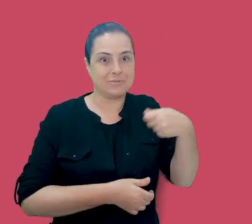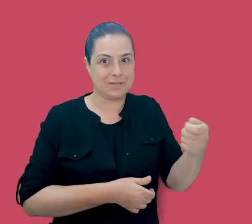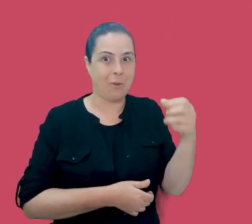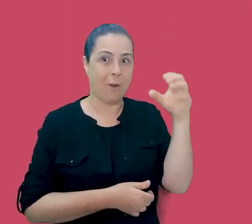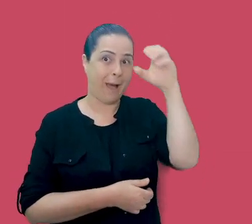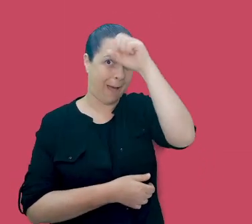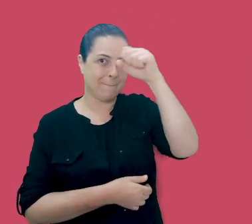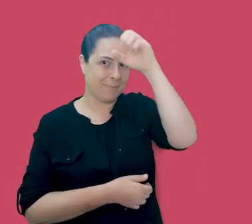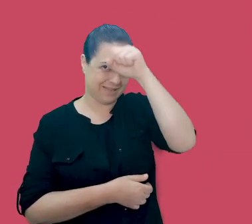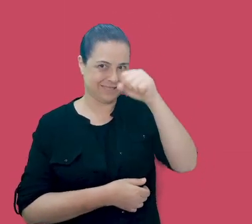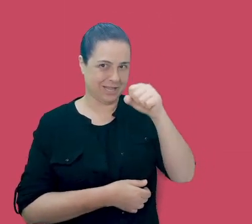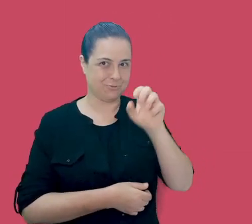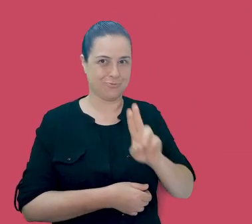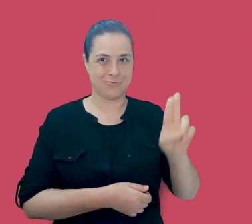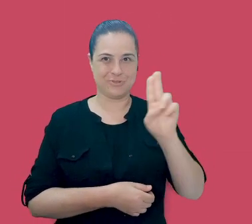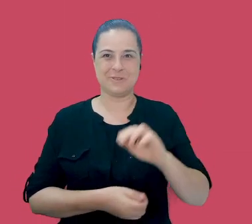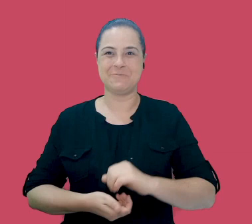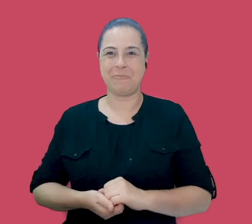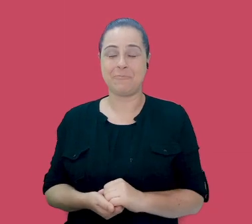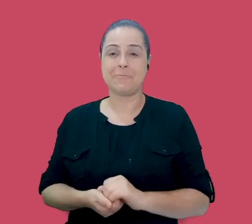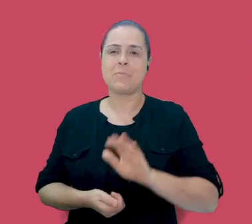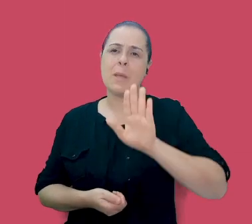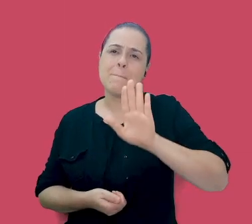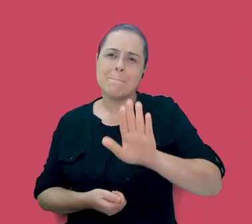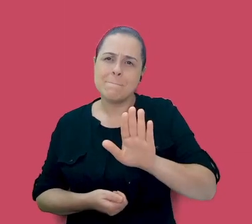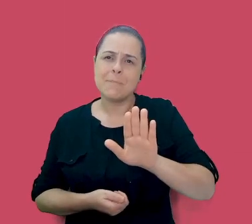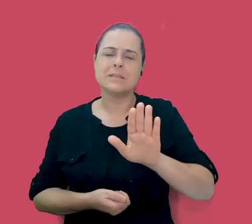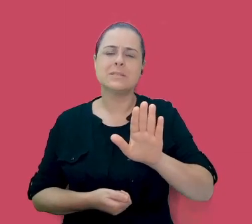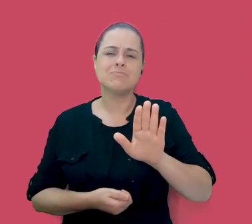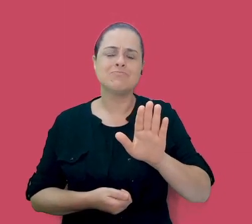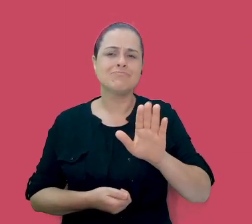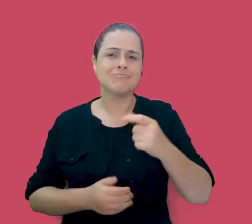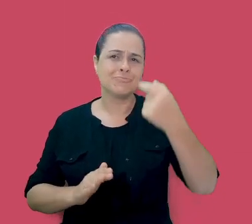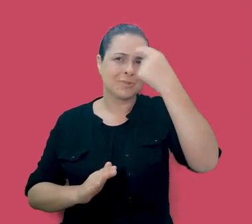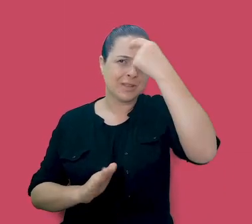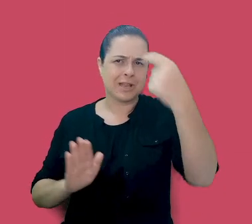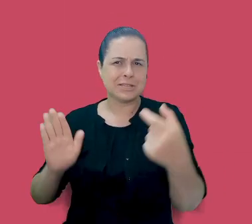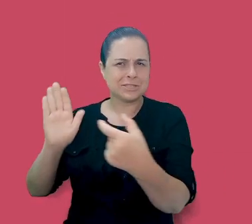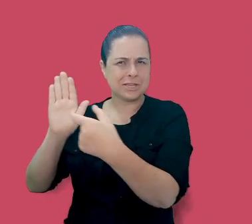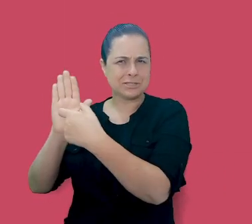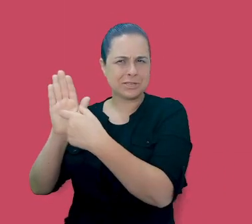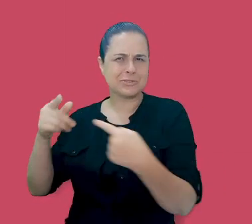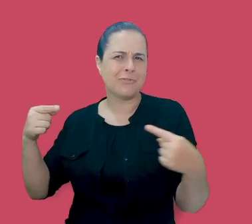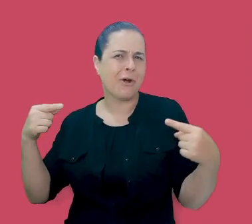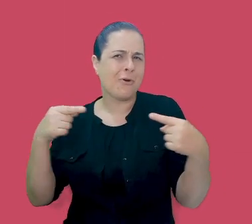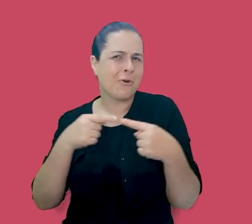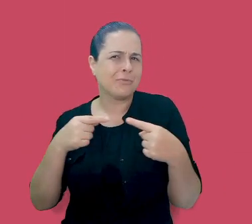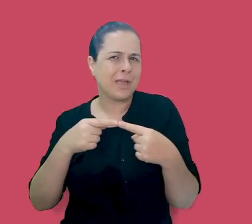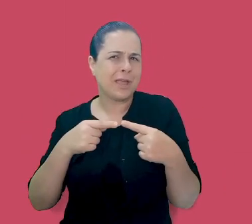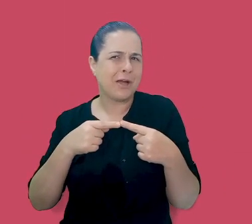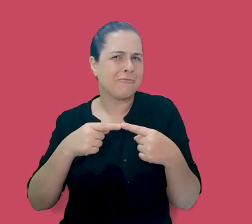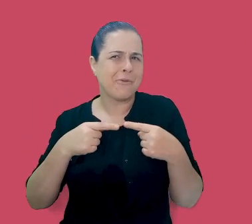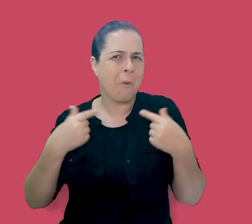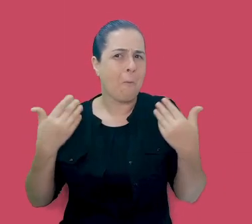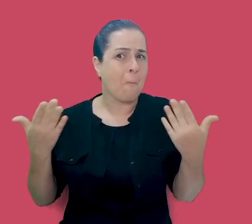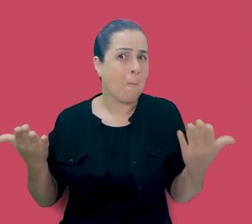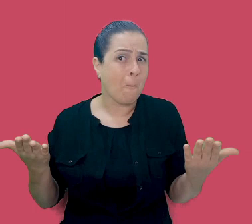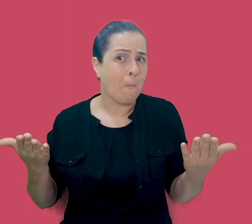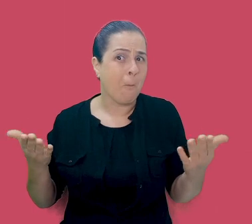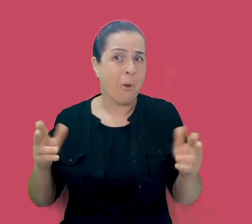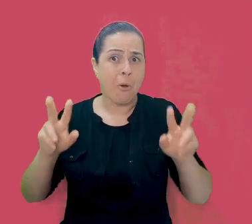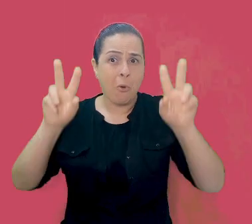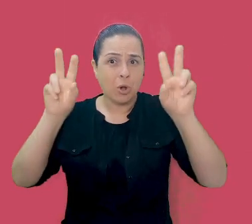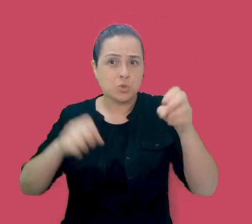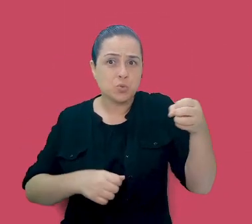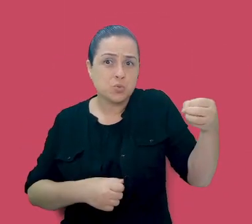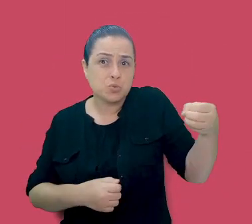bom? Pois é, e o que inteligência artificial tem a ver com tudo isso? Já é um assunto não é